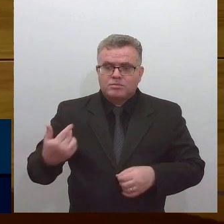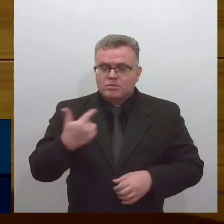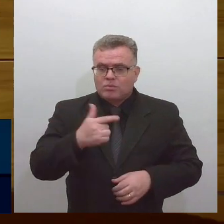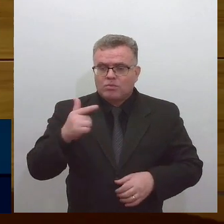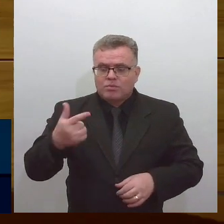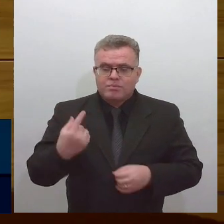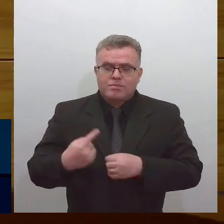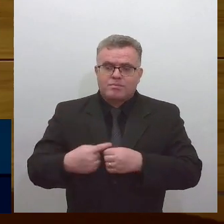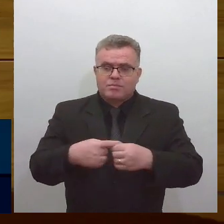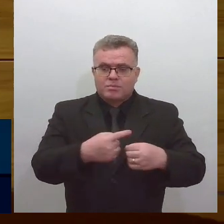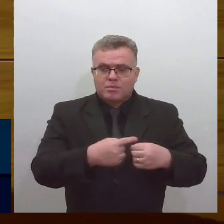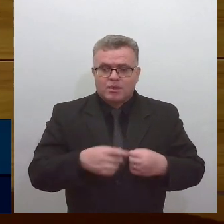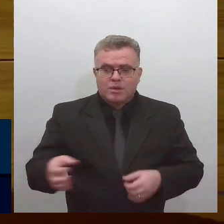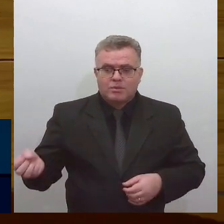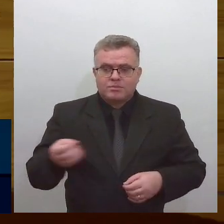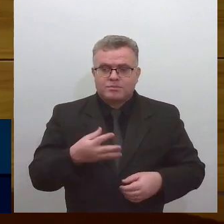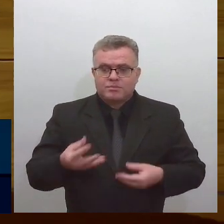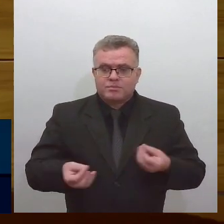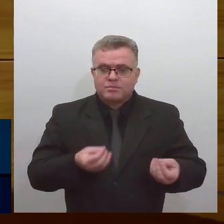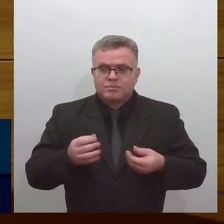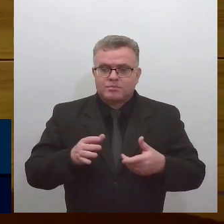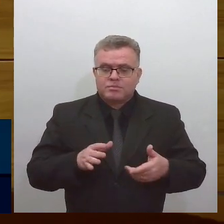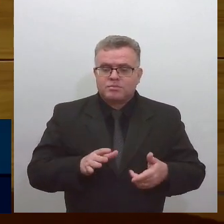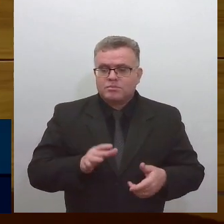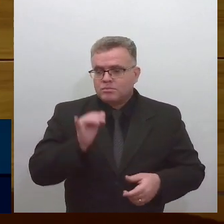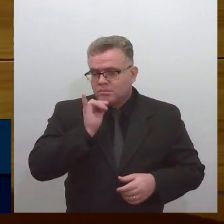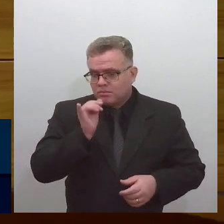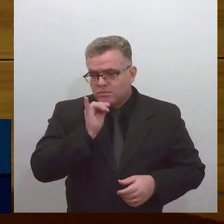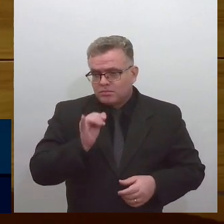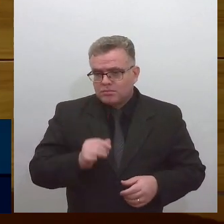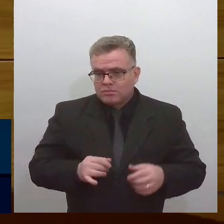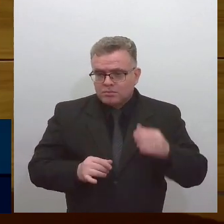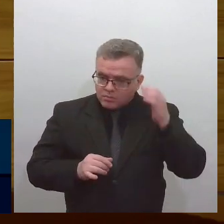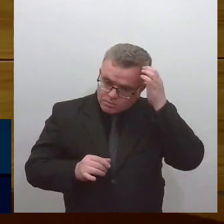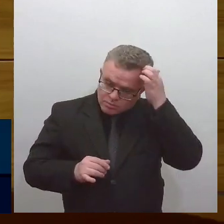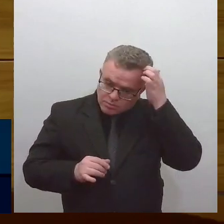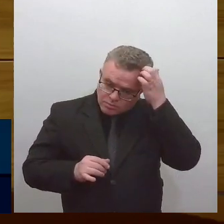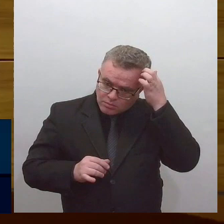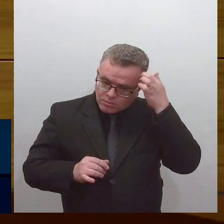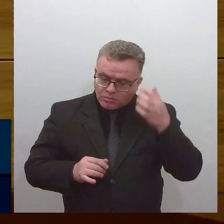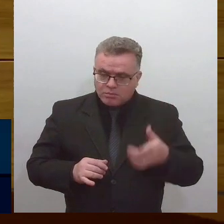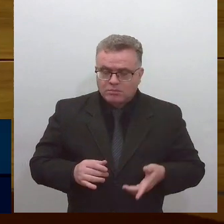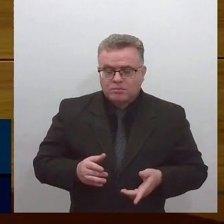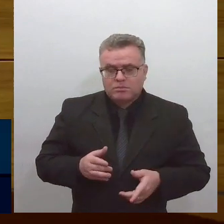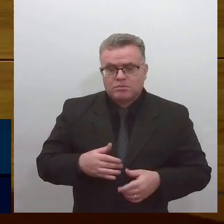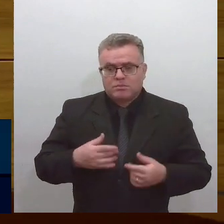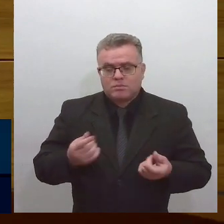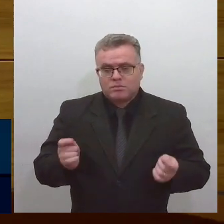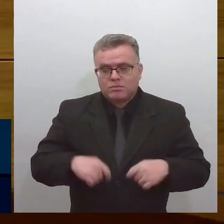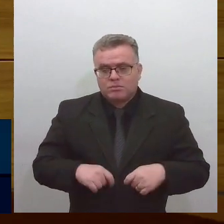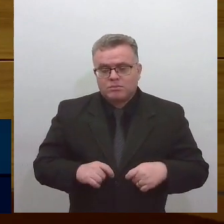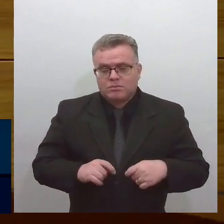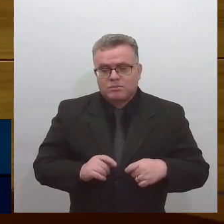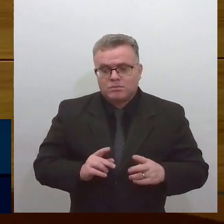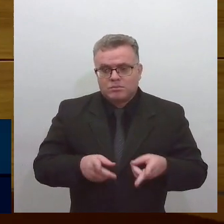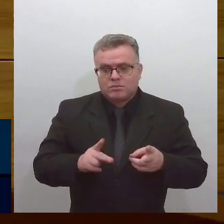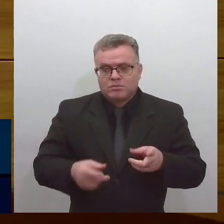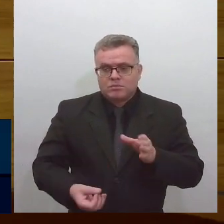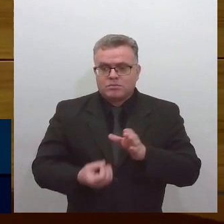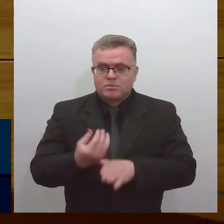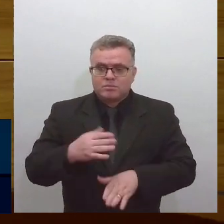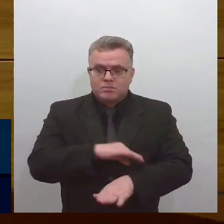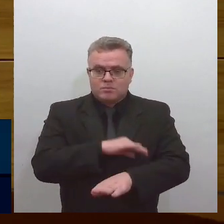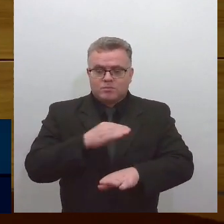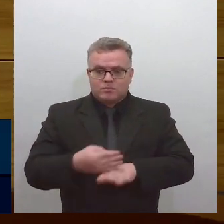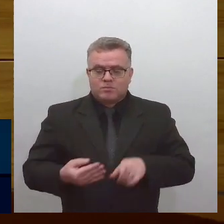sinalização indicando por exemplo eh o acesso apropriar Nós também vamos instalar agora então dentro desse contexto eu